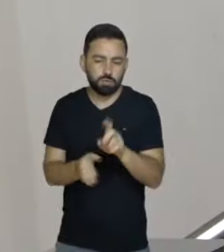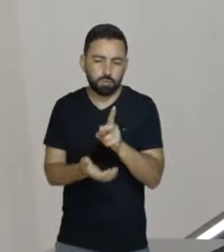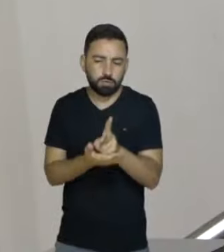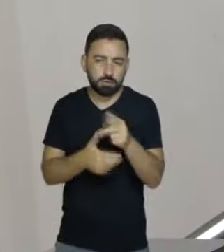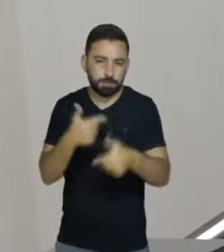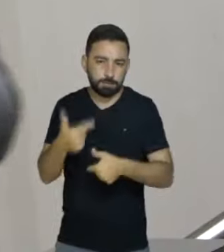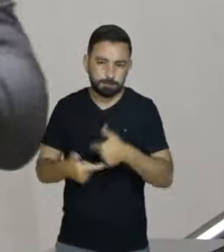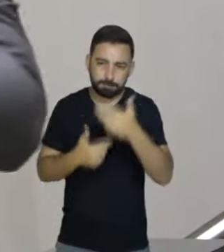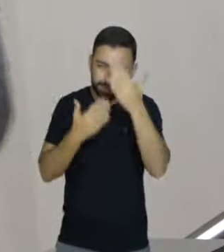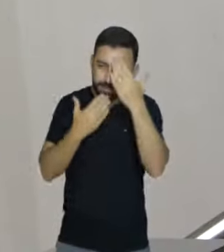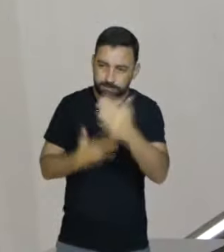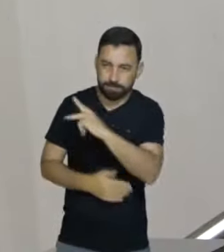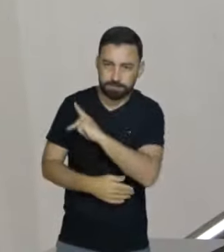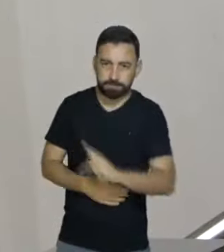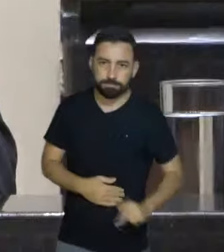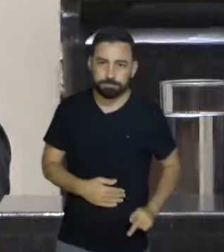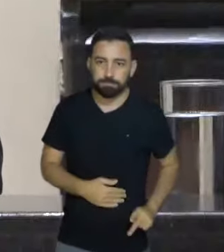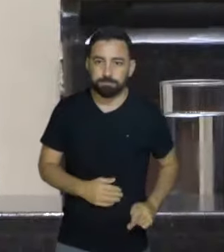senhor presidente.